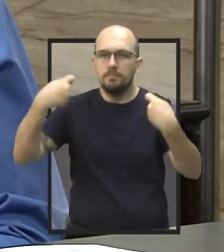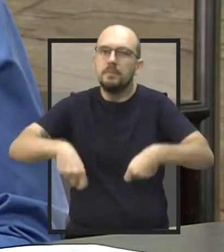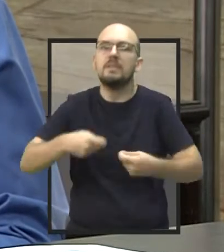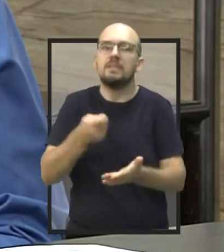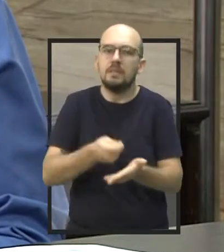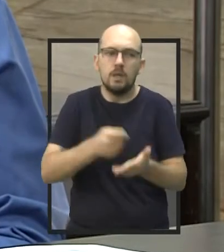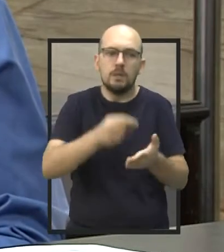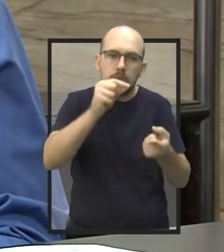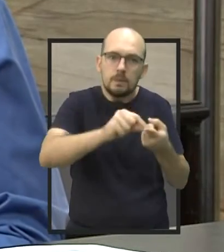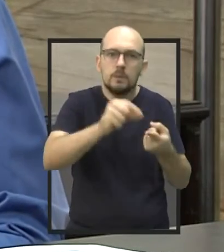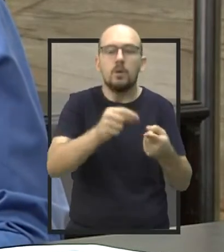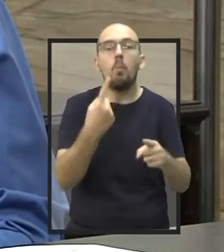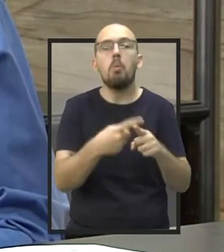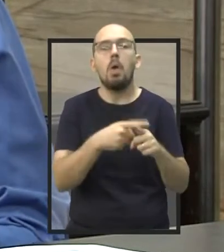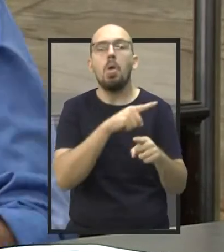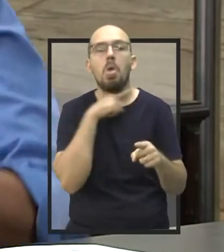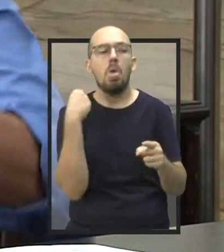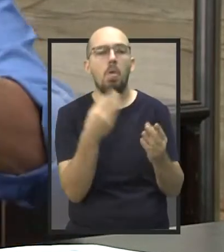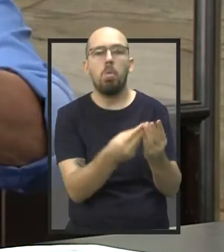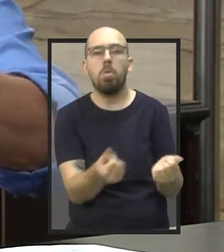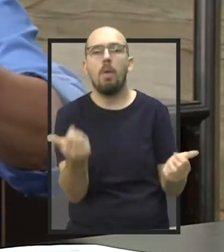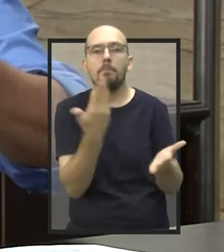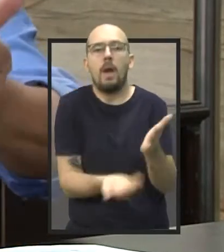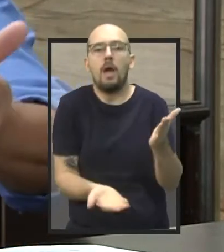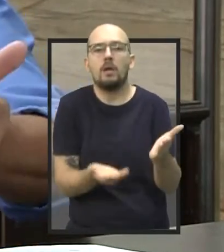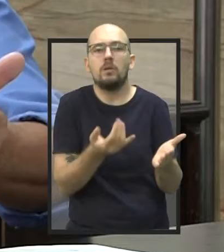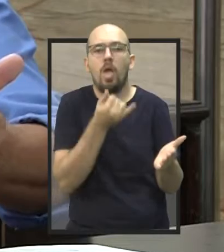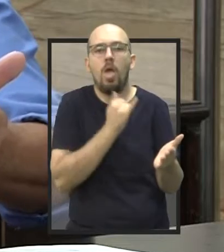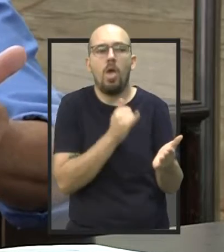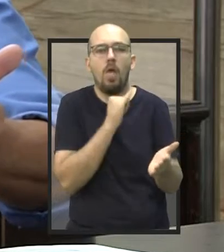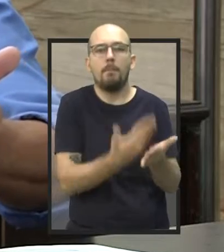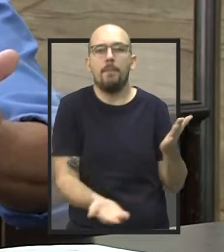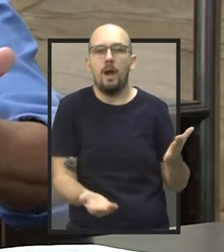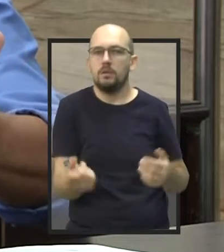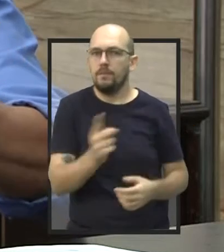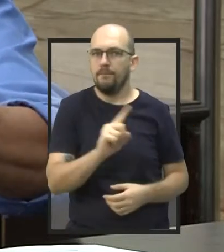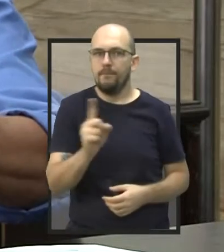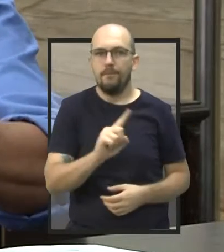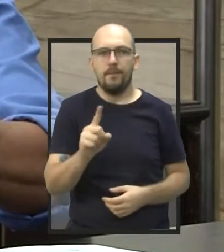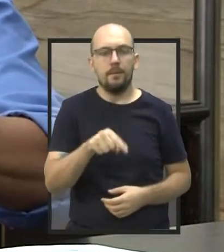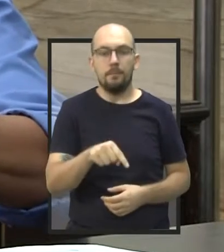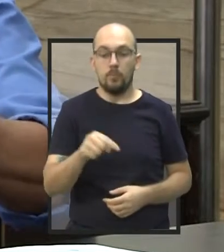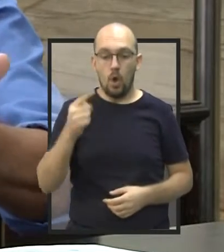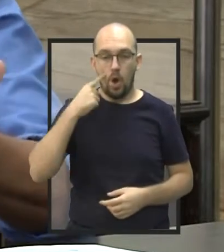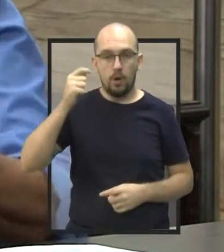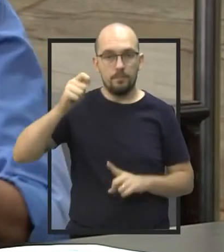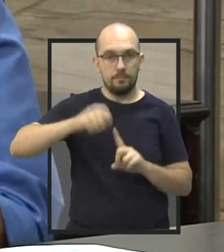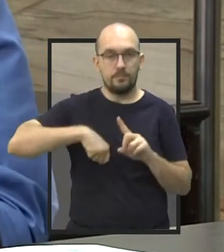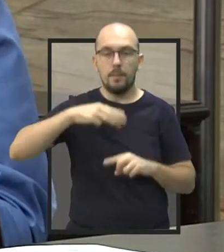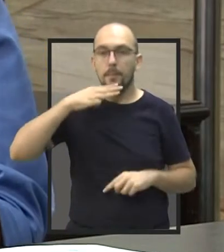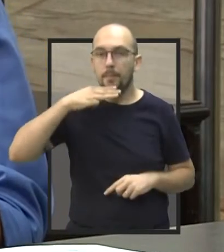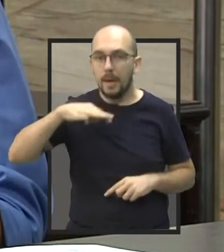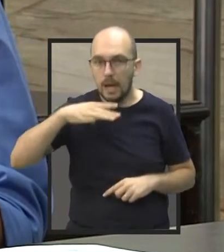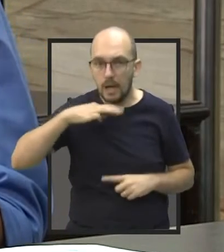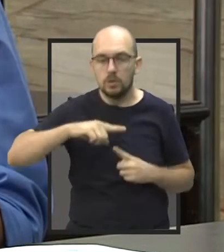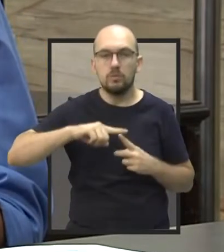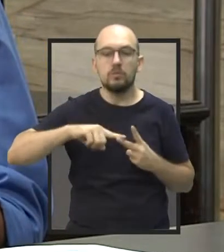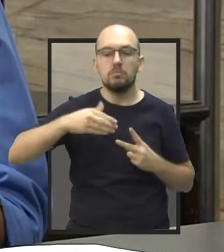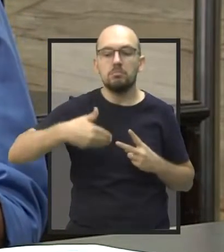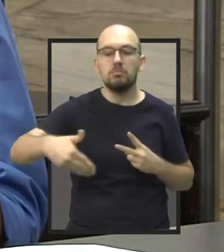que não se perca esse teste. Nós temos aí março todo e praticamente metade de